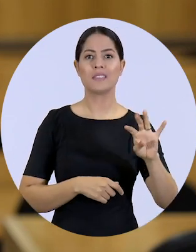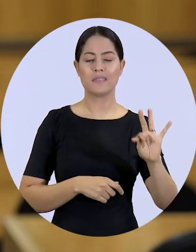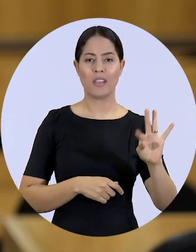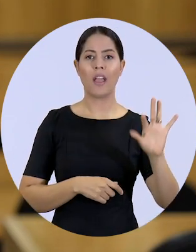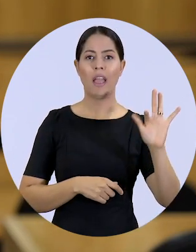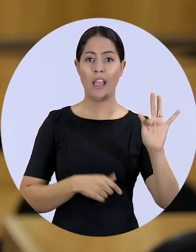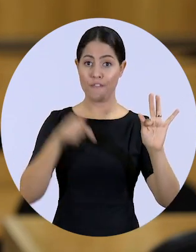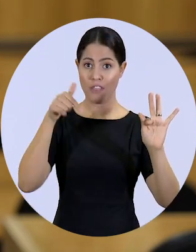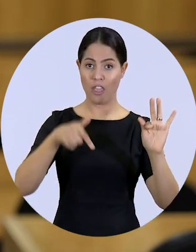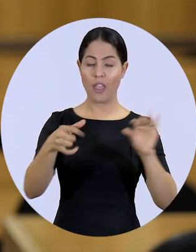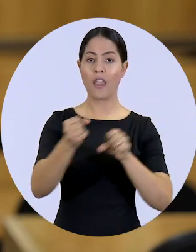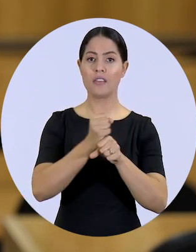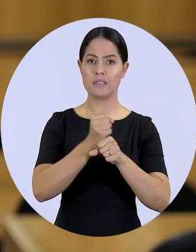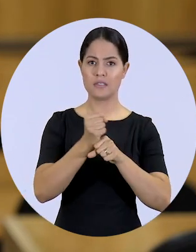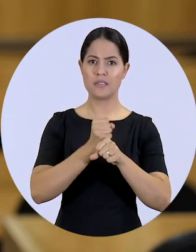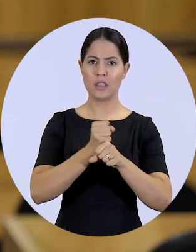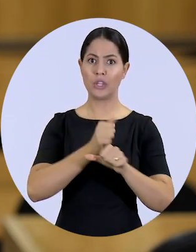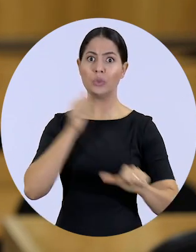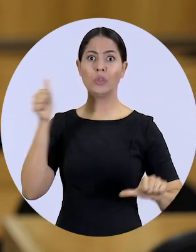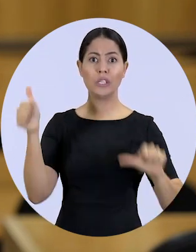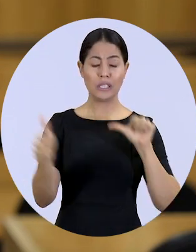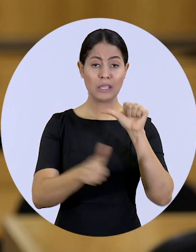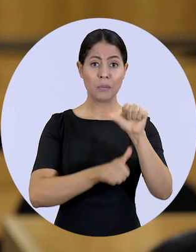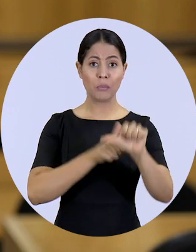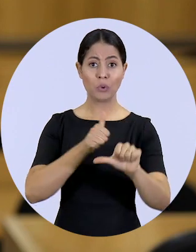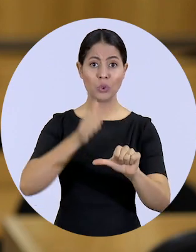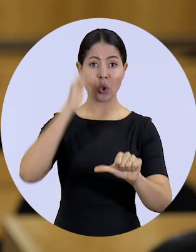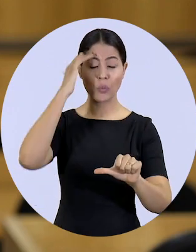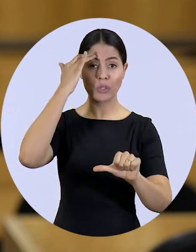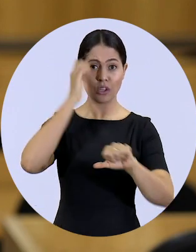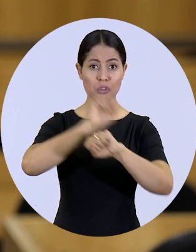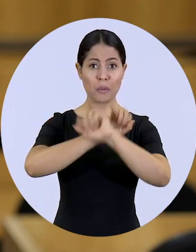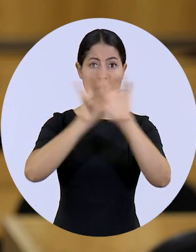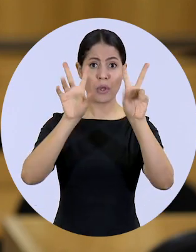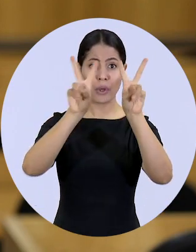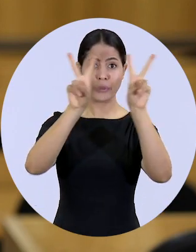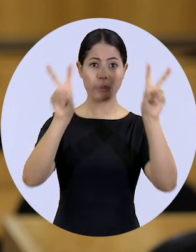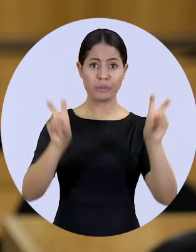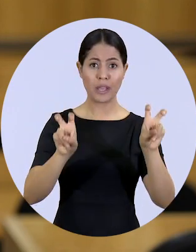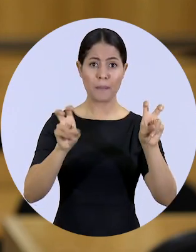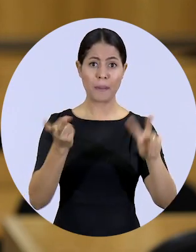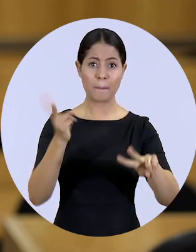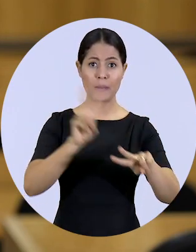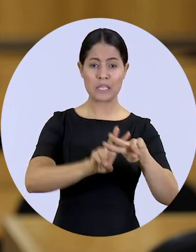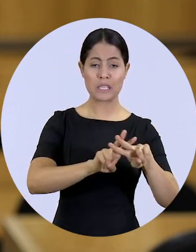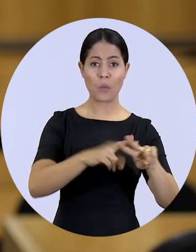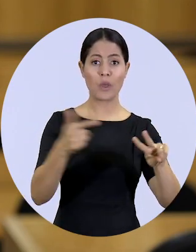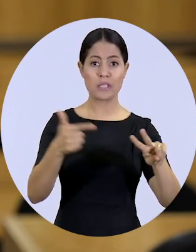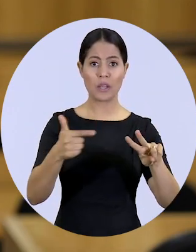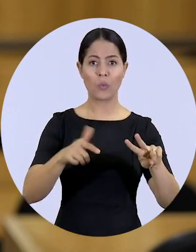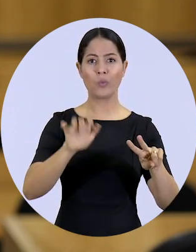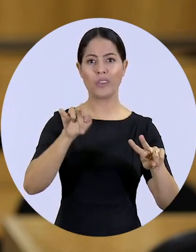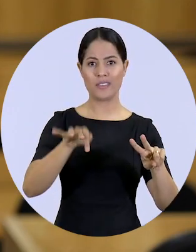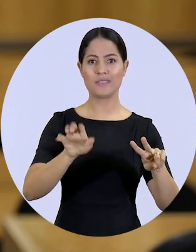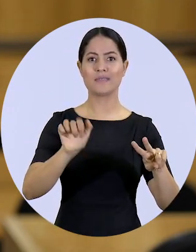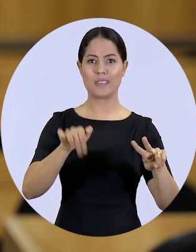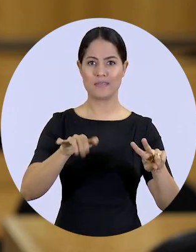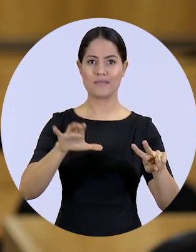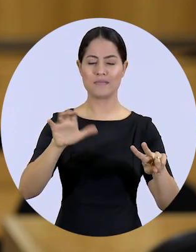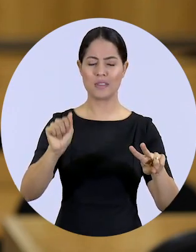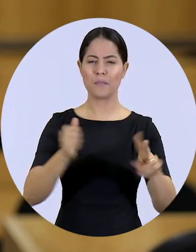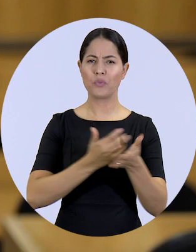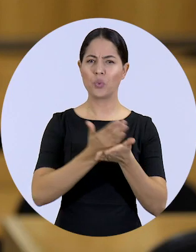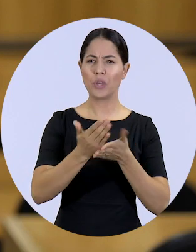Federal que aconteceu este ano e que modificou o entendimento atual sobre a prisão em segunda instância. No início